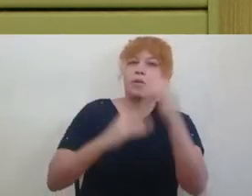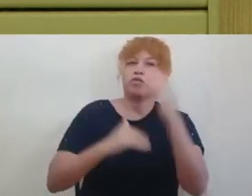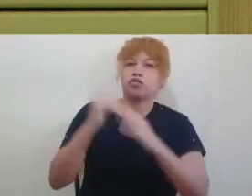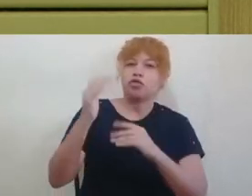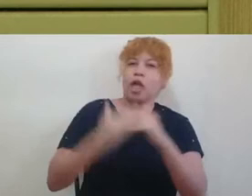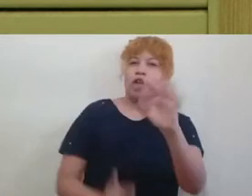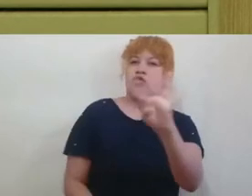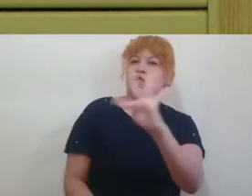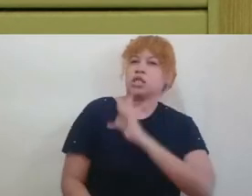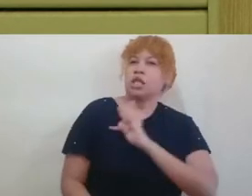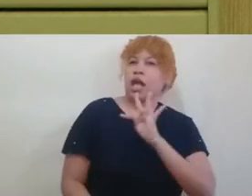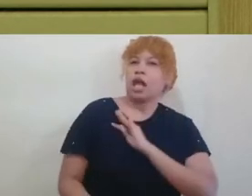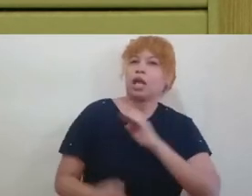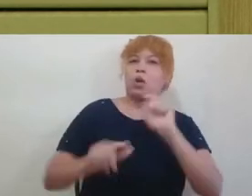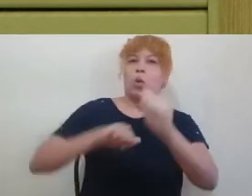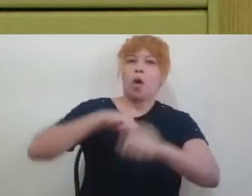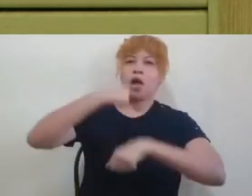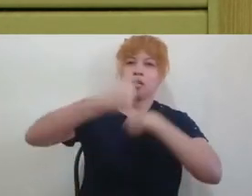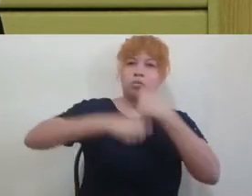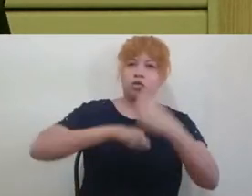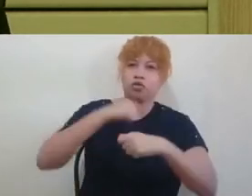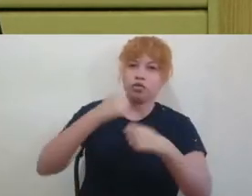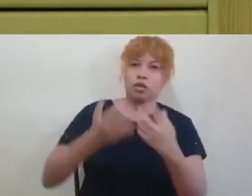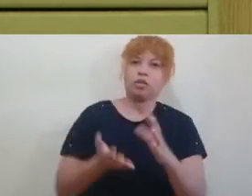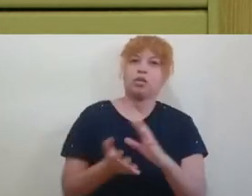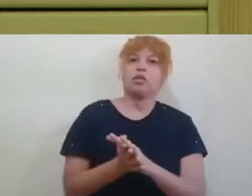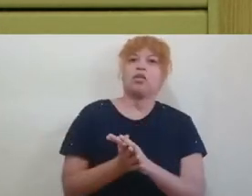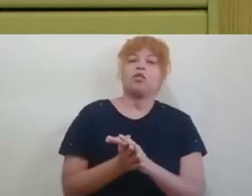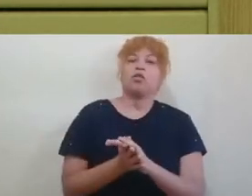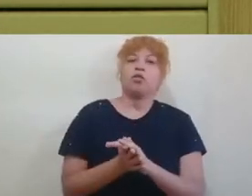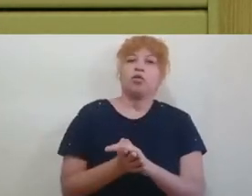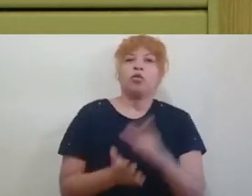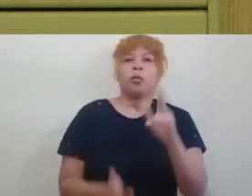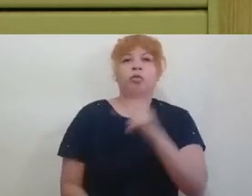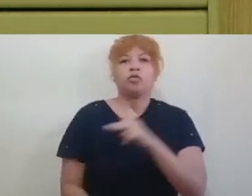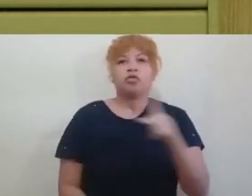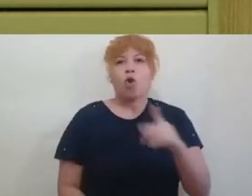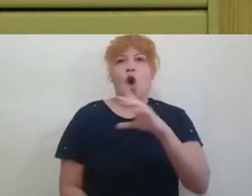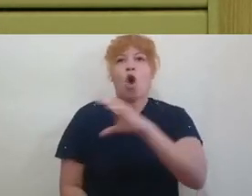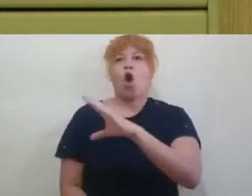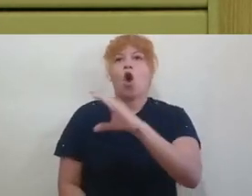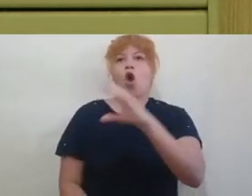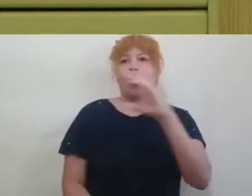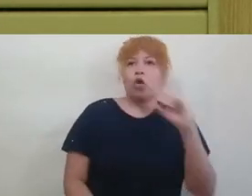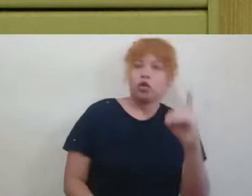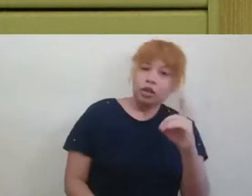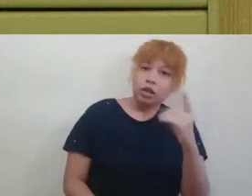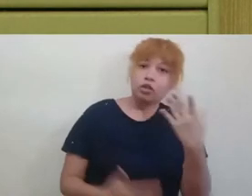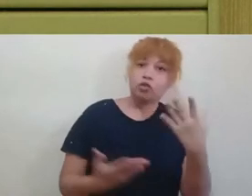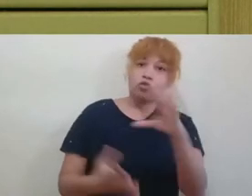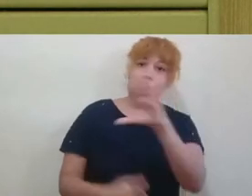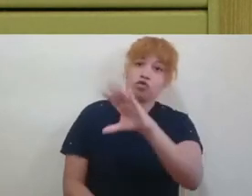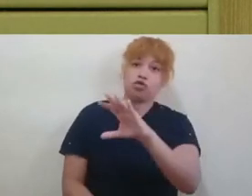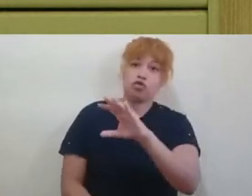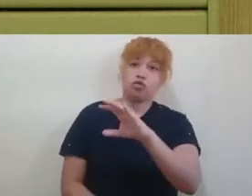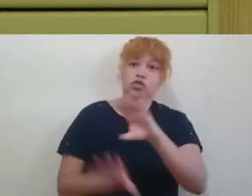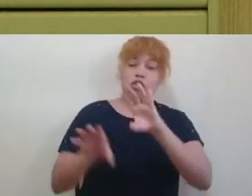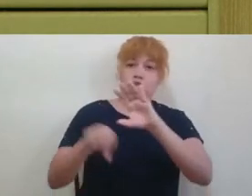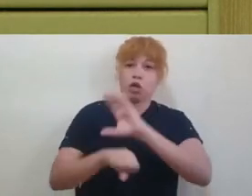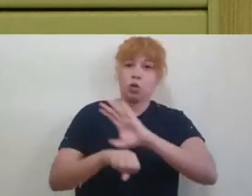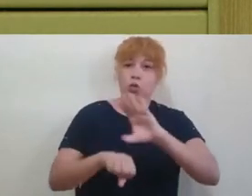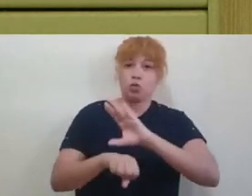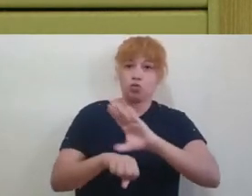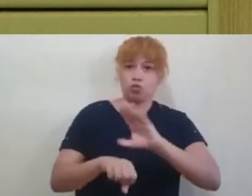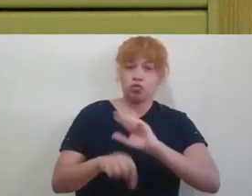estão nos assistindo aí no YouTube, saibam que hoje eu gostaria, assim como vocês, de estar